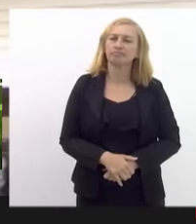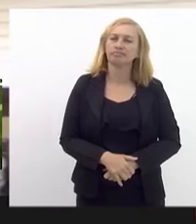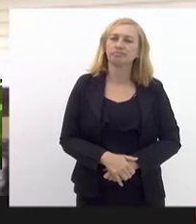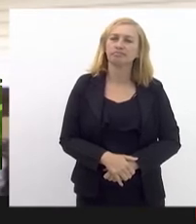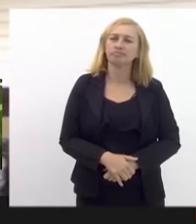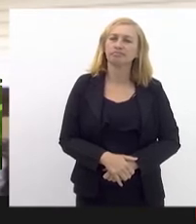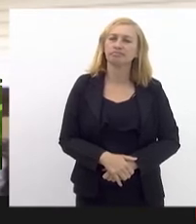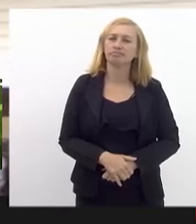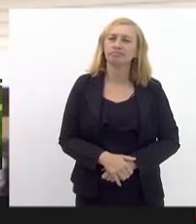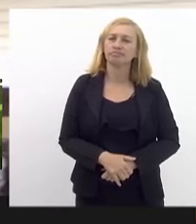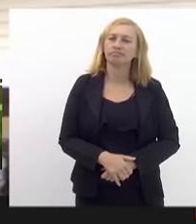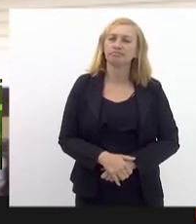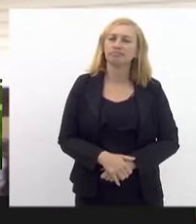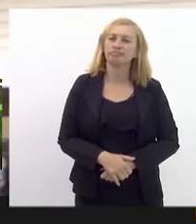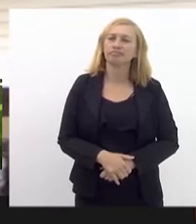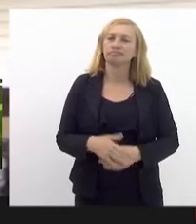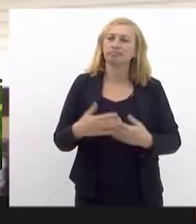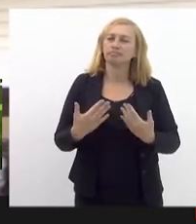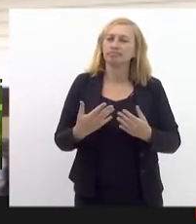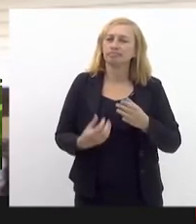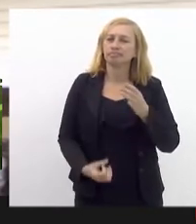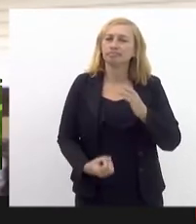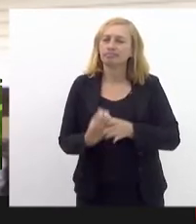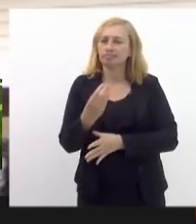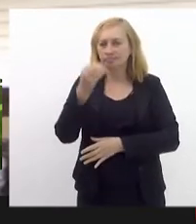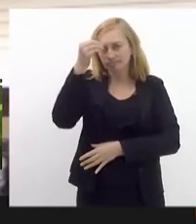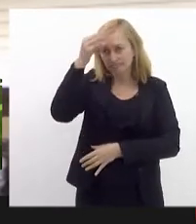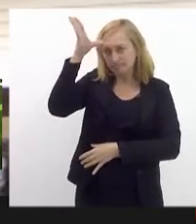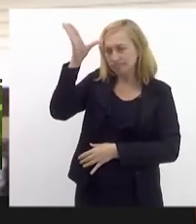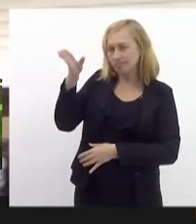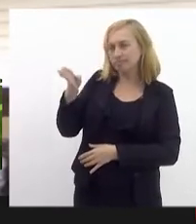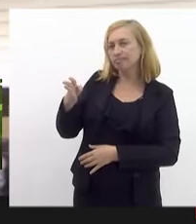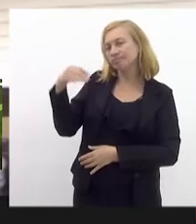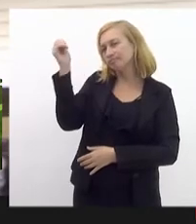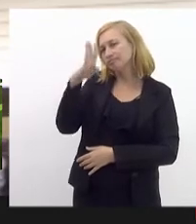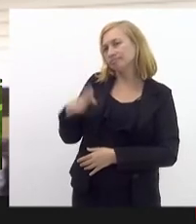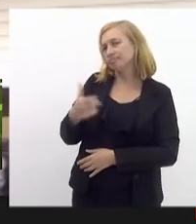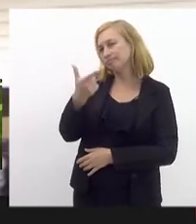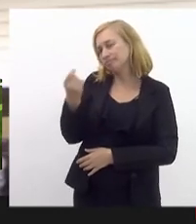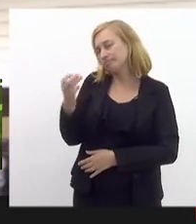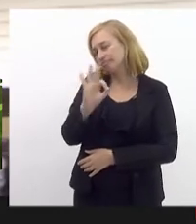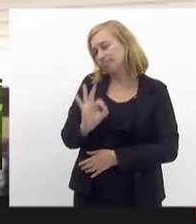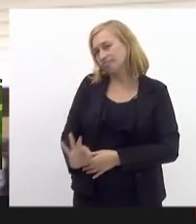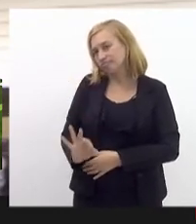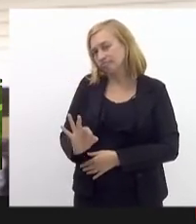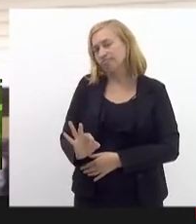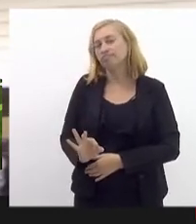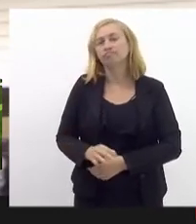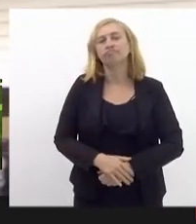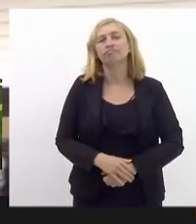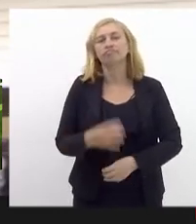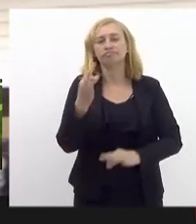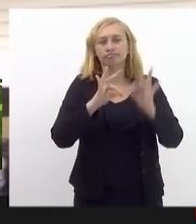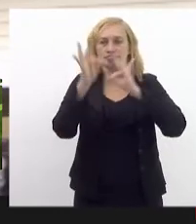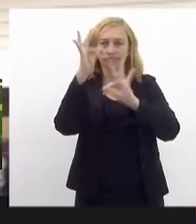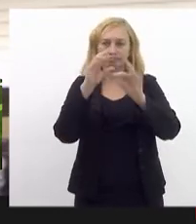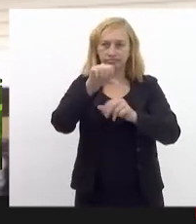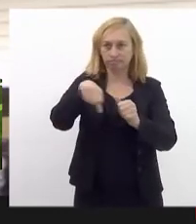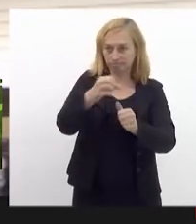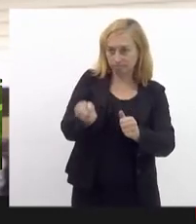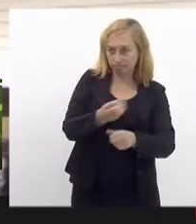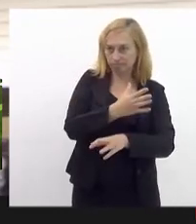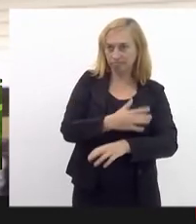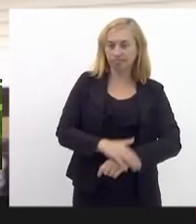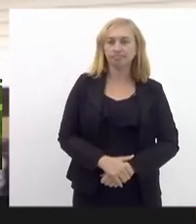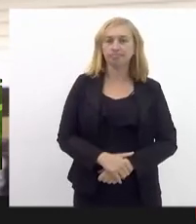da ordem de 20% da produção de conhecimento no Brasil, né? Tanto de conhecimento como de tecnologia e inovação.